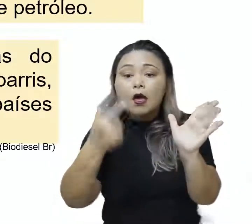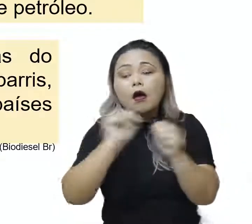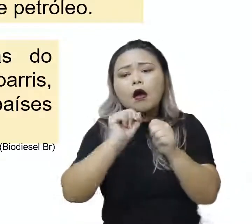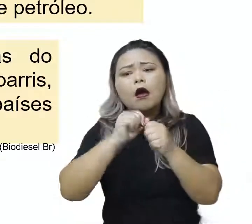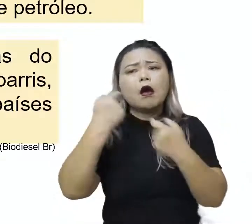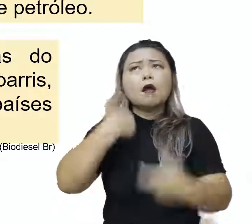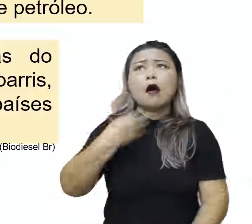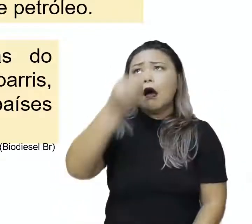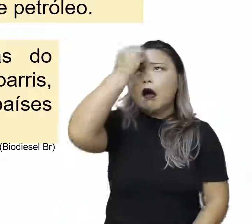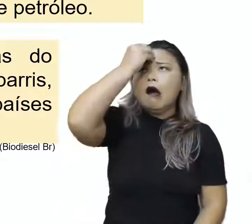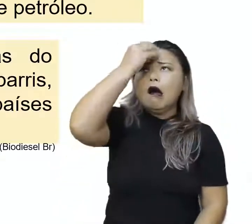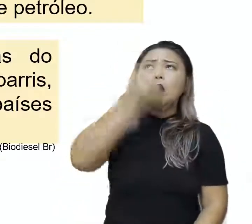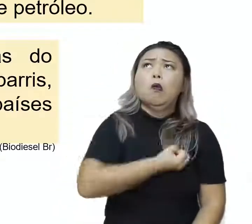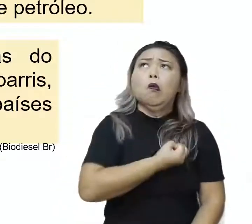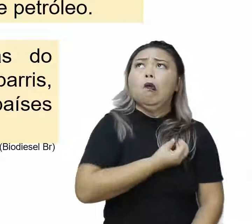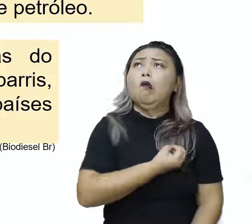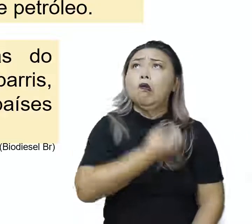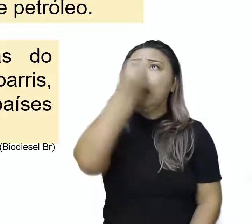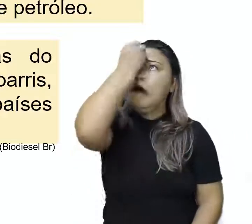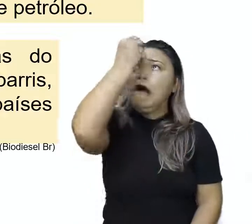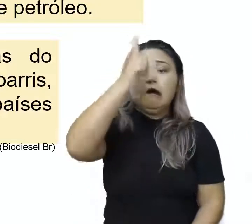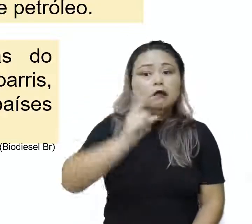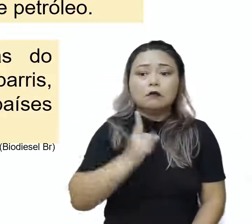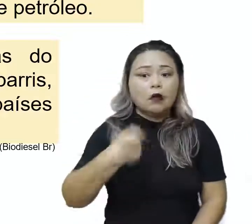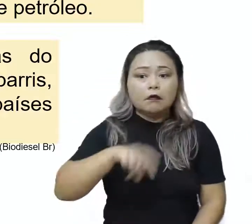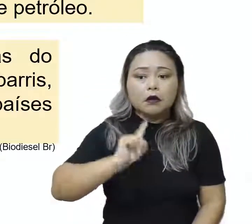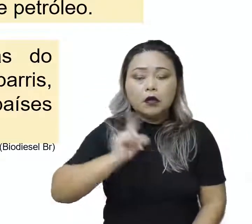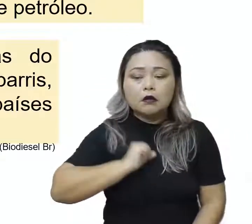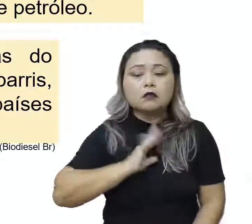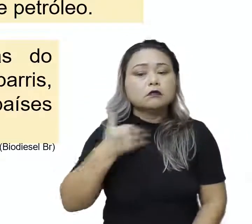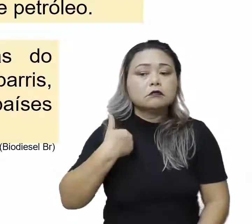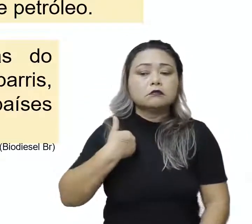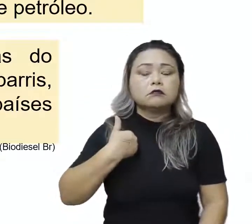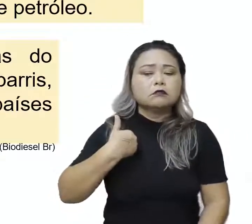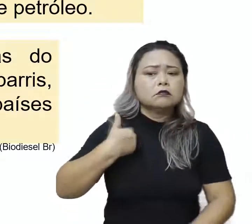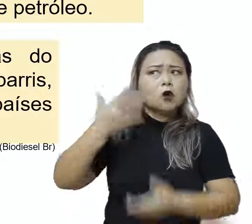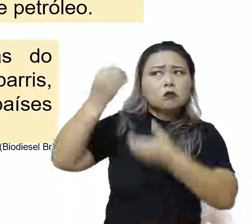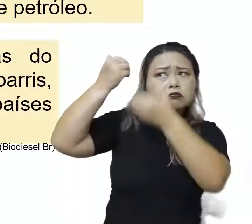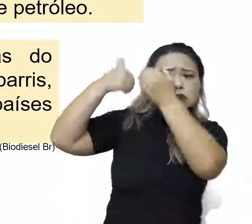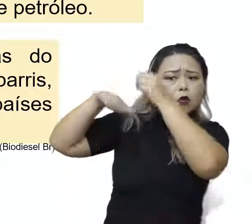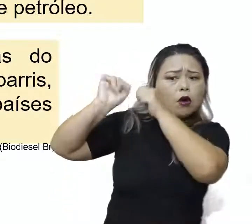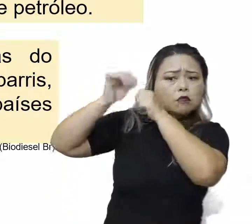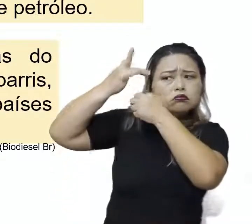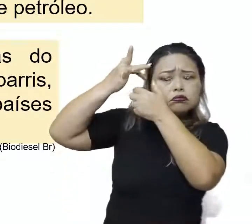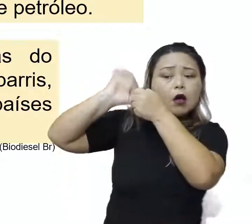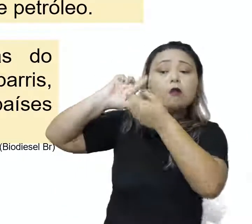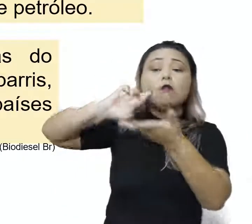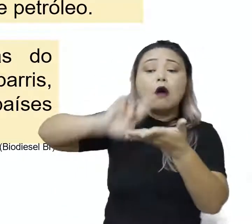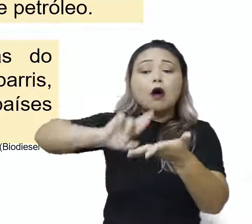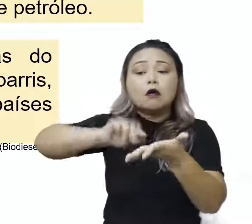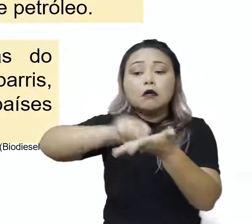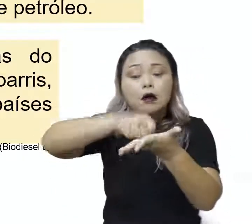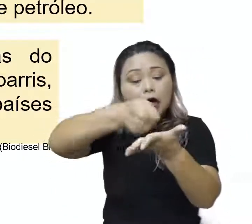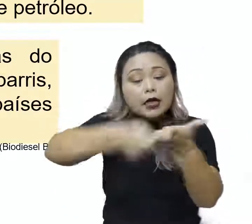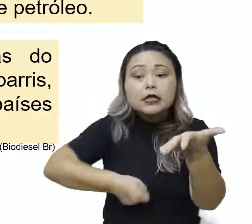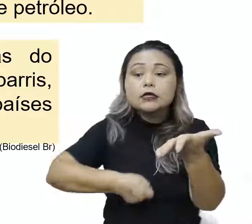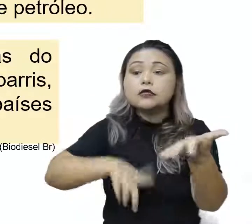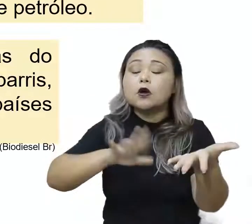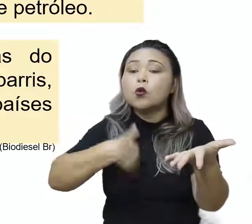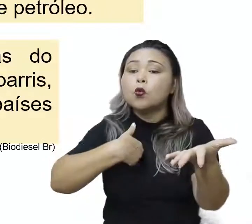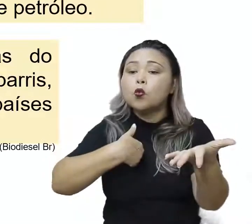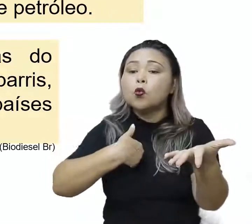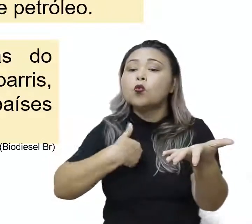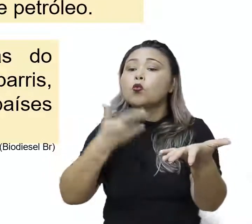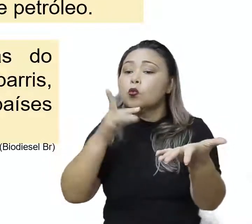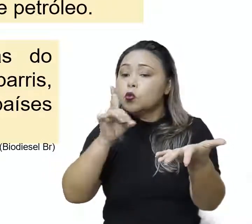ficar memorizando. Guarda seus neurônios aí para responder a redação,